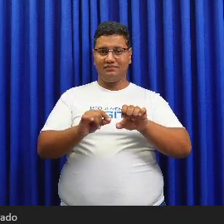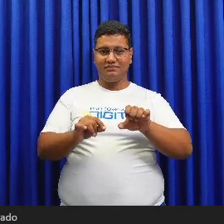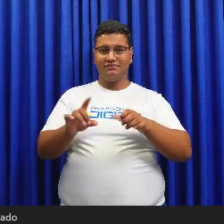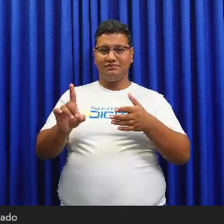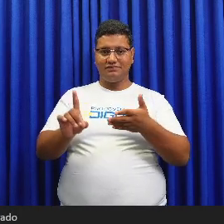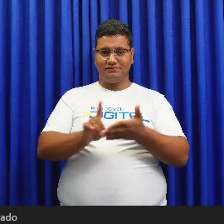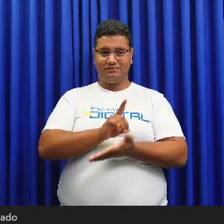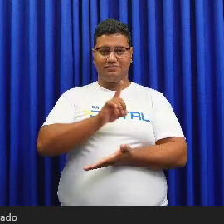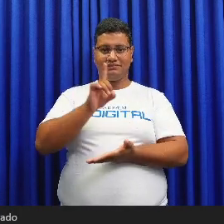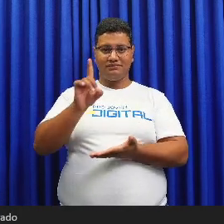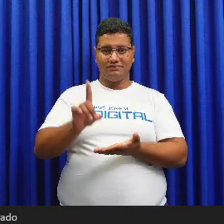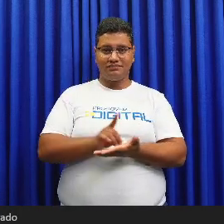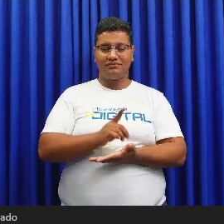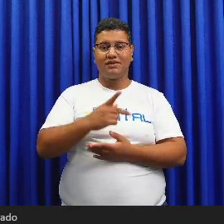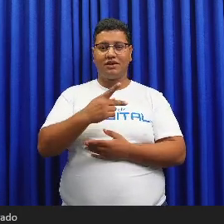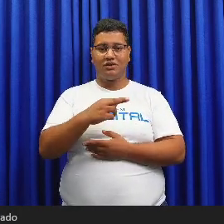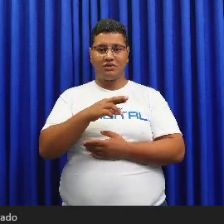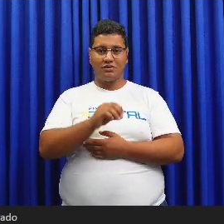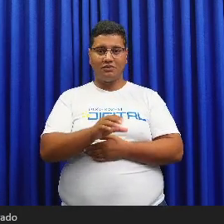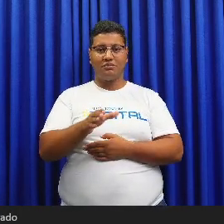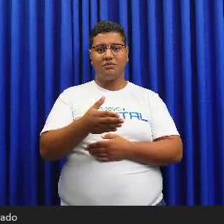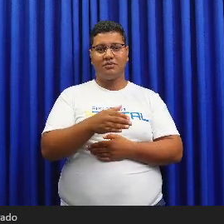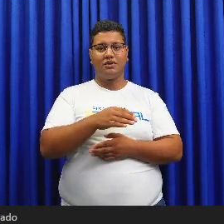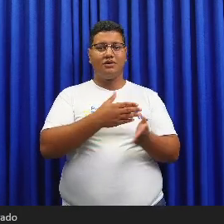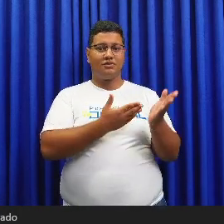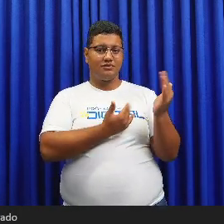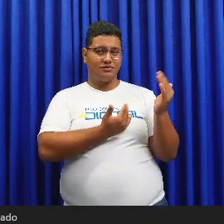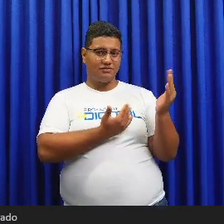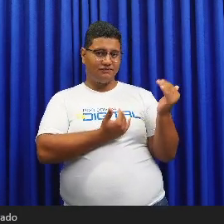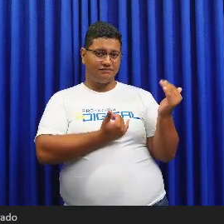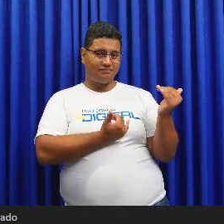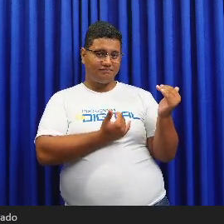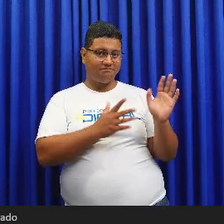empreendedorismo no ProJovem?